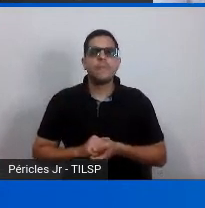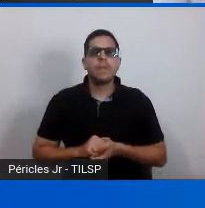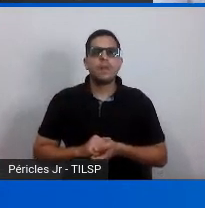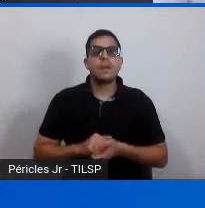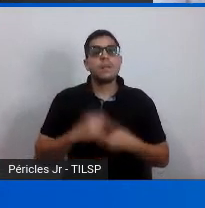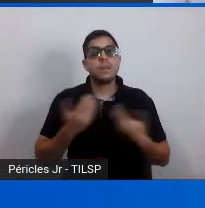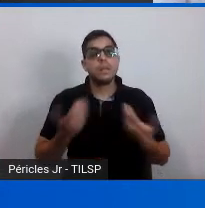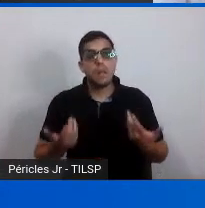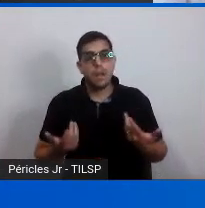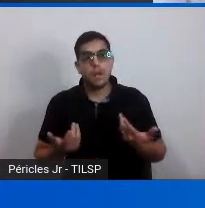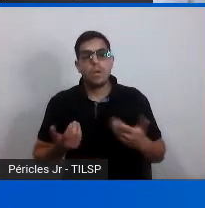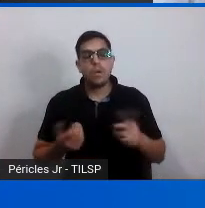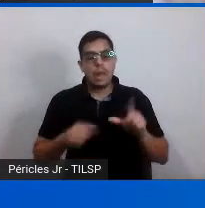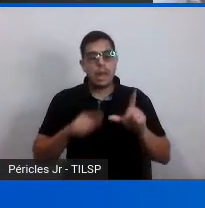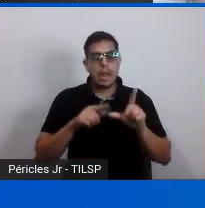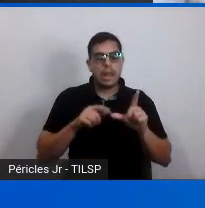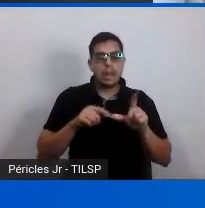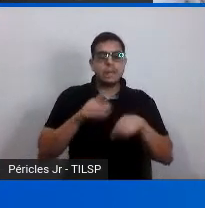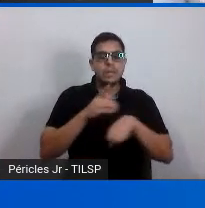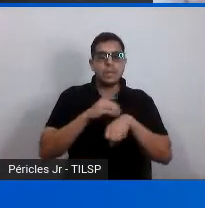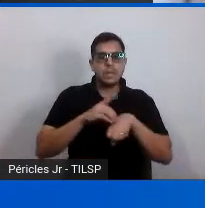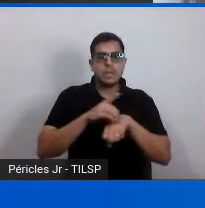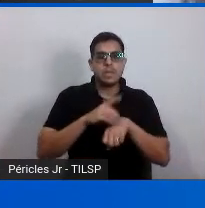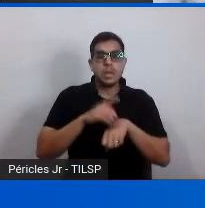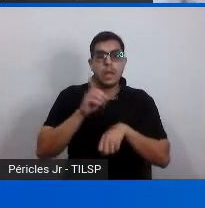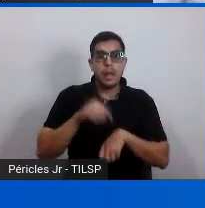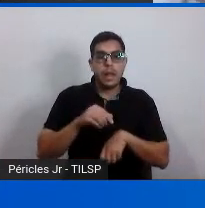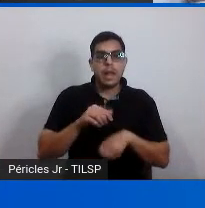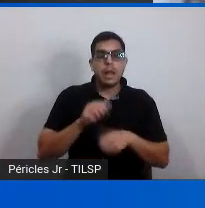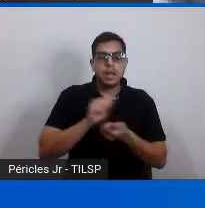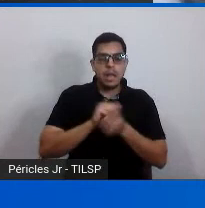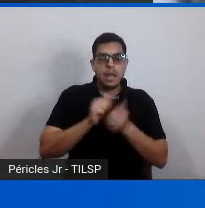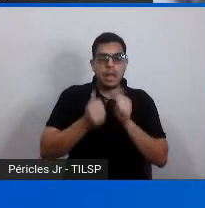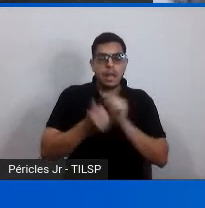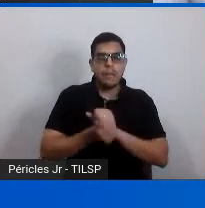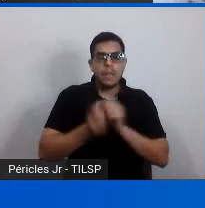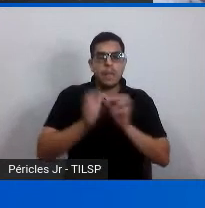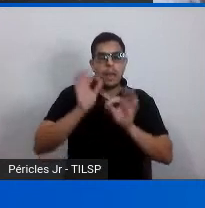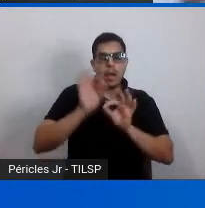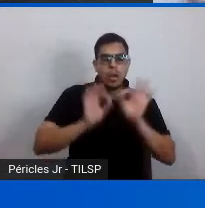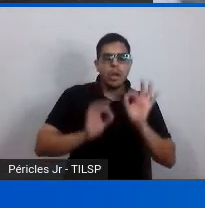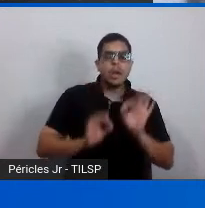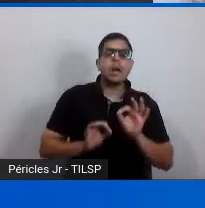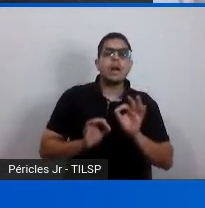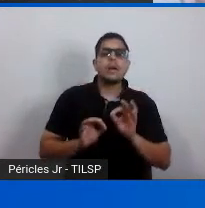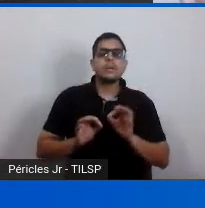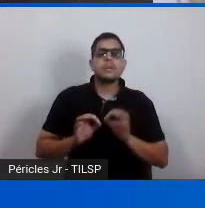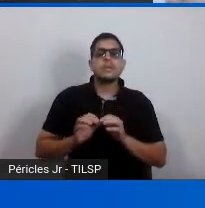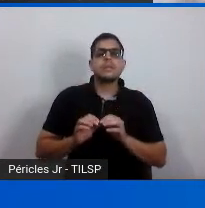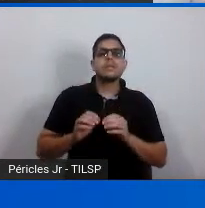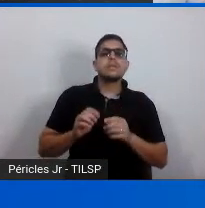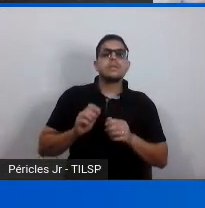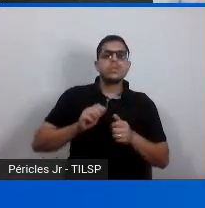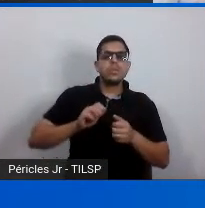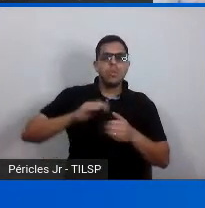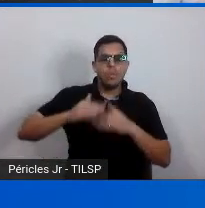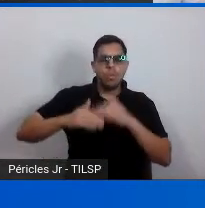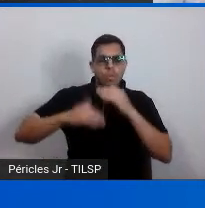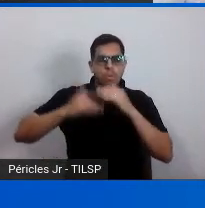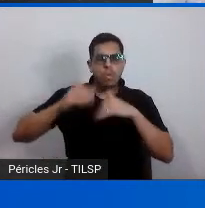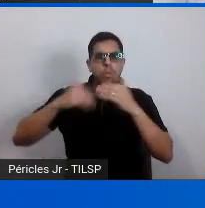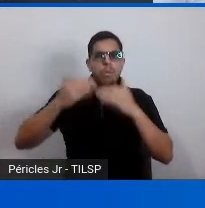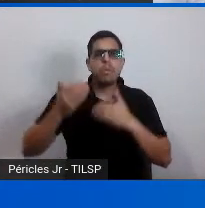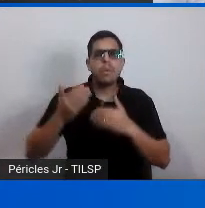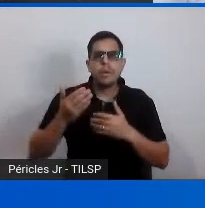no domínio de técnicas e habilidades para acessar interagir processar e desenvolver a